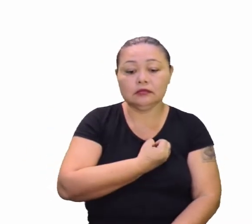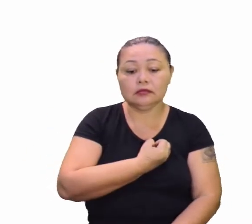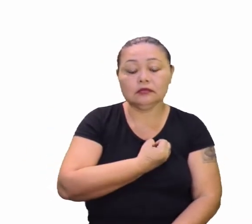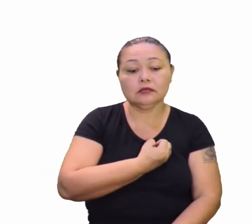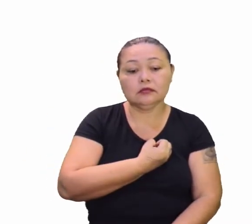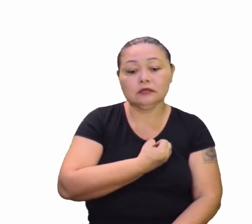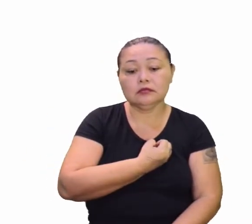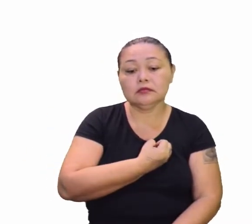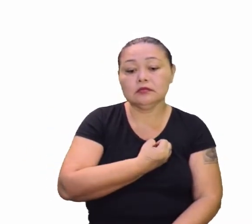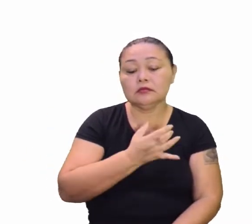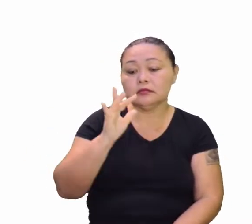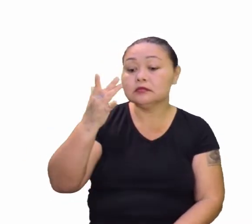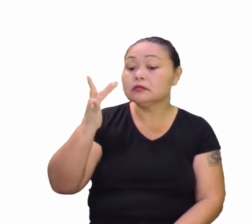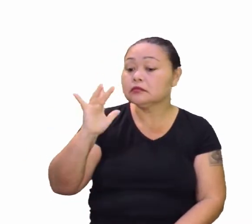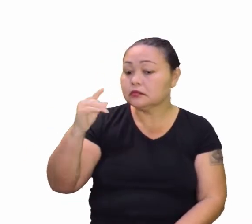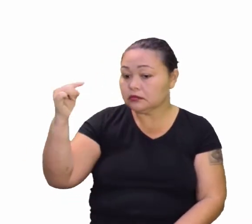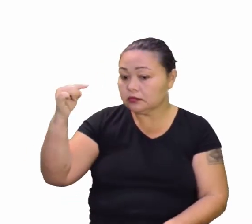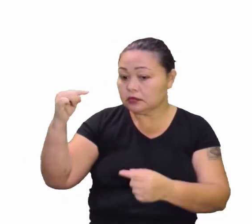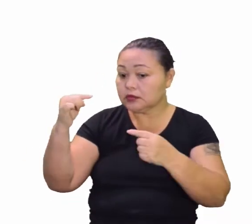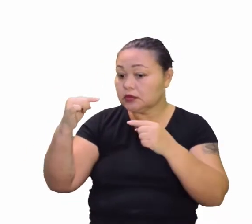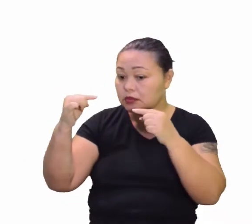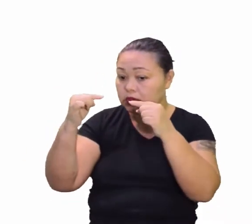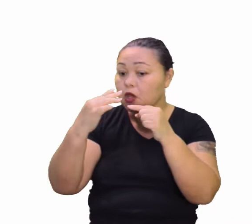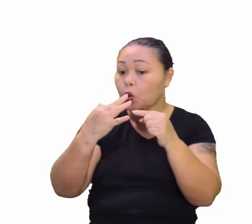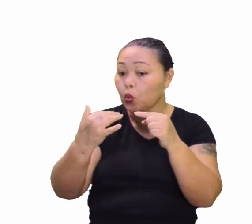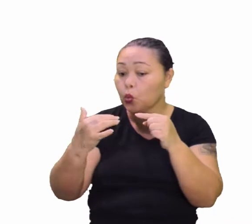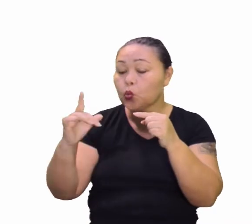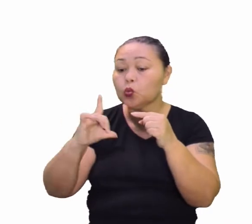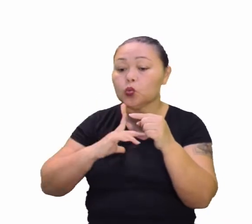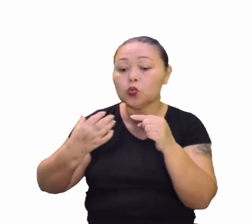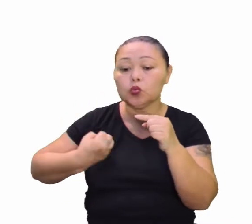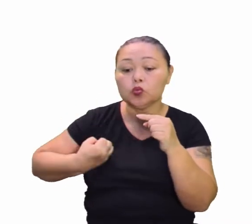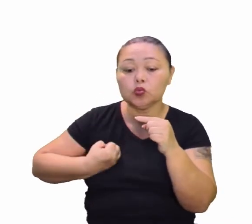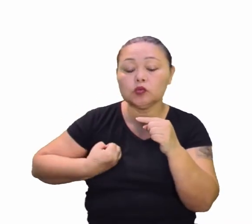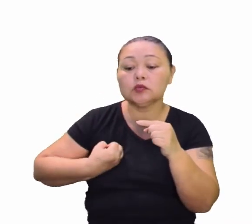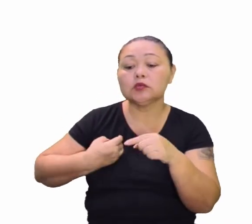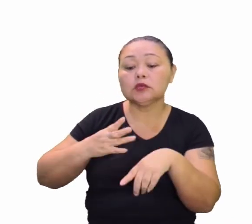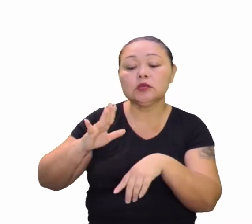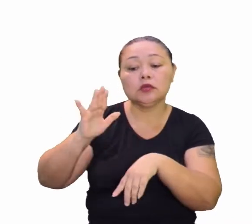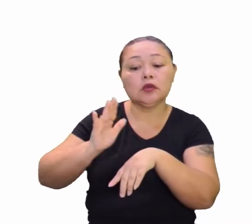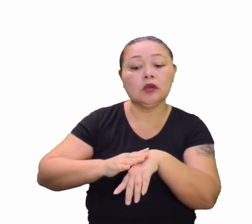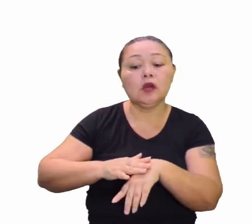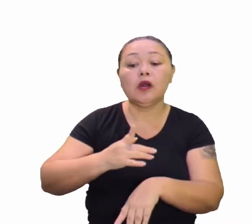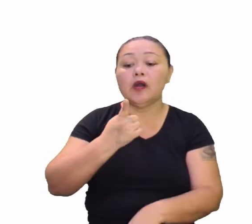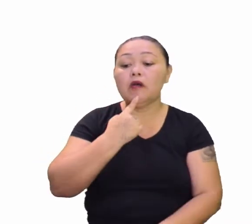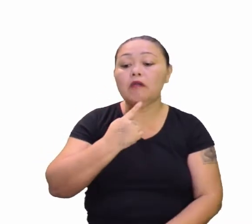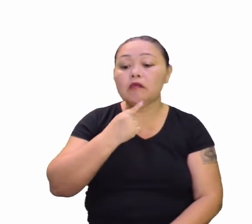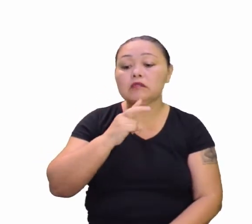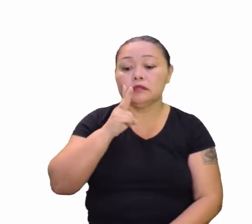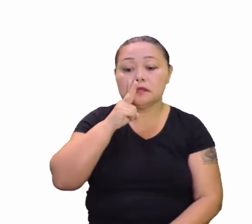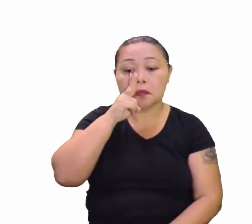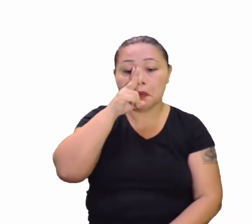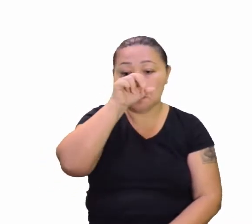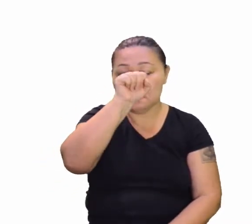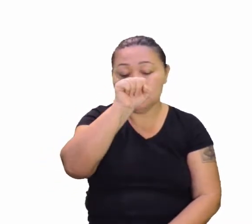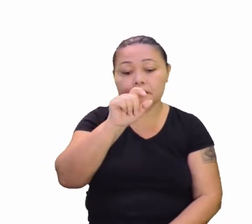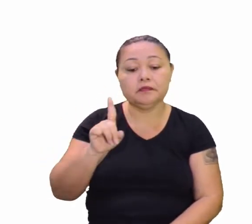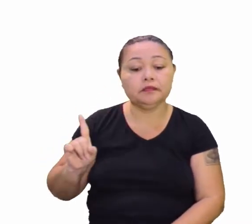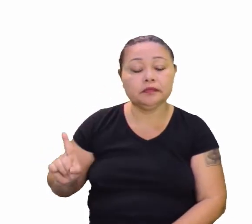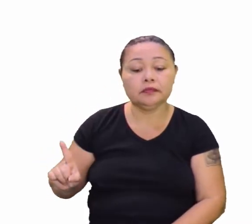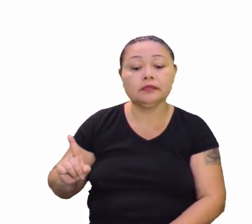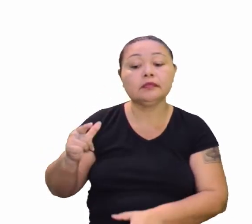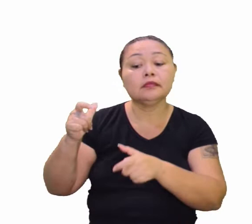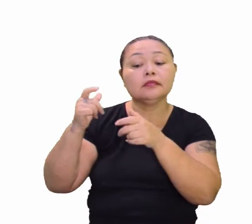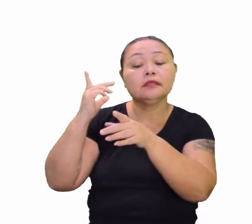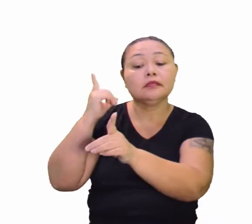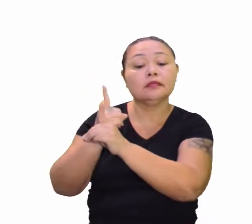Quanto Do mais lado vermelho. de cada cor tem os números. Isso. E esse vermelhão aqui mais forte, né? É a área que a gente vai